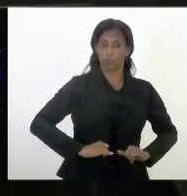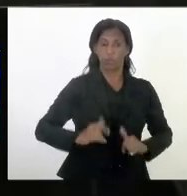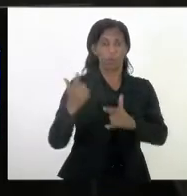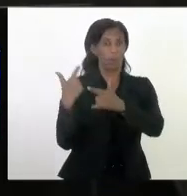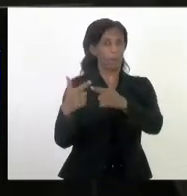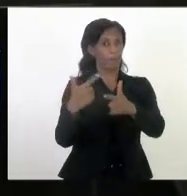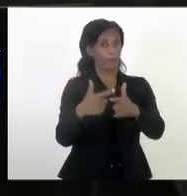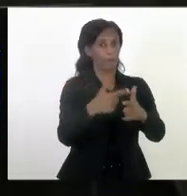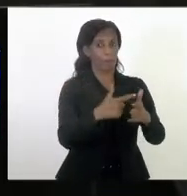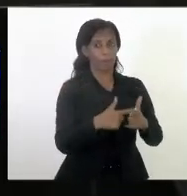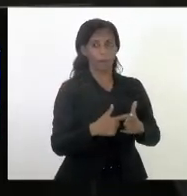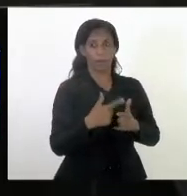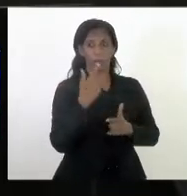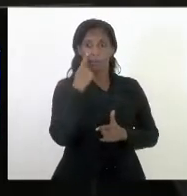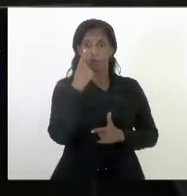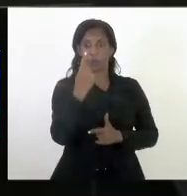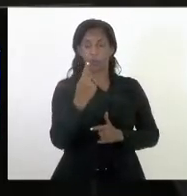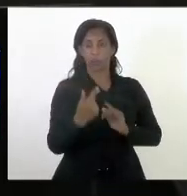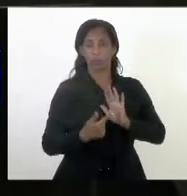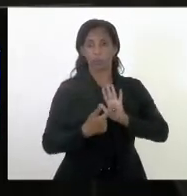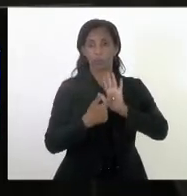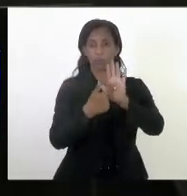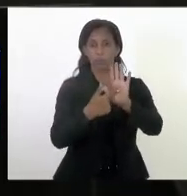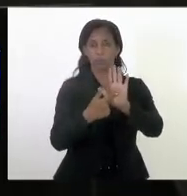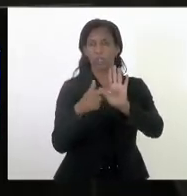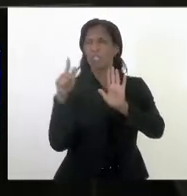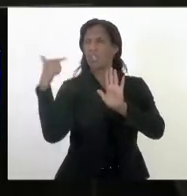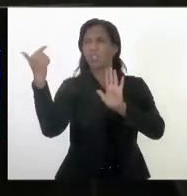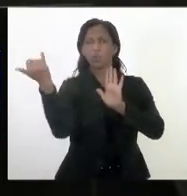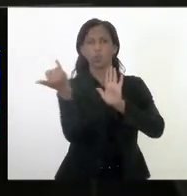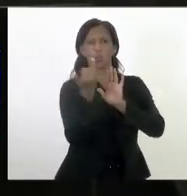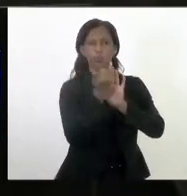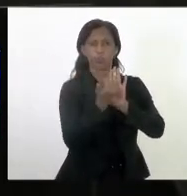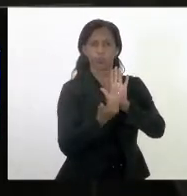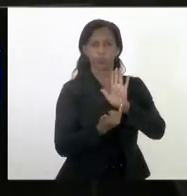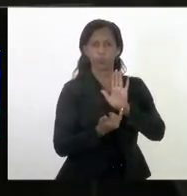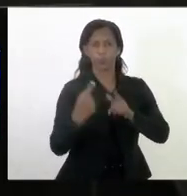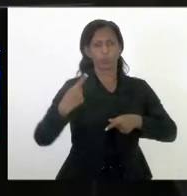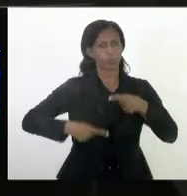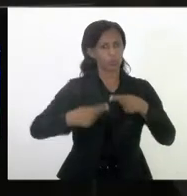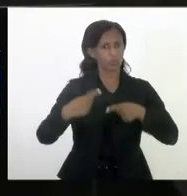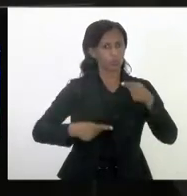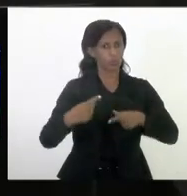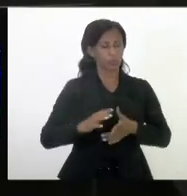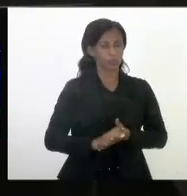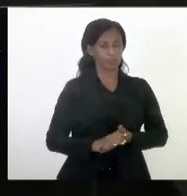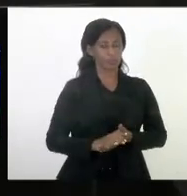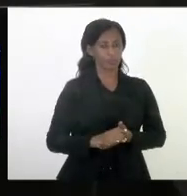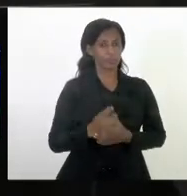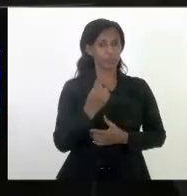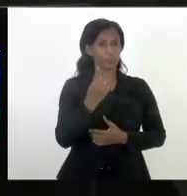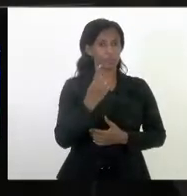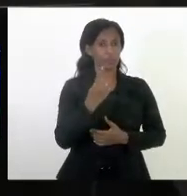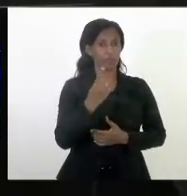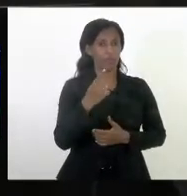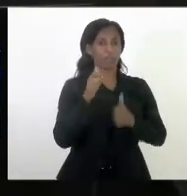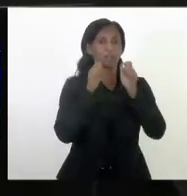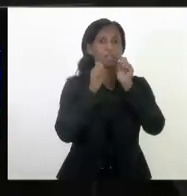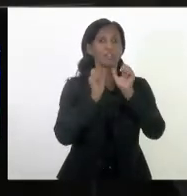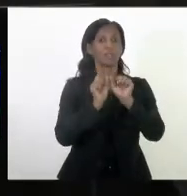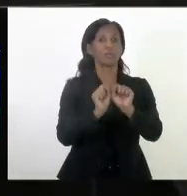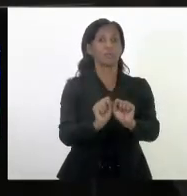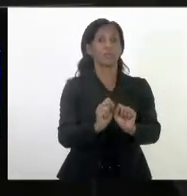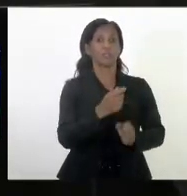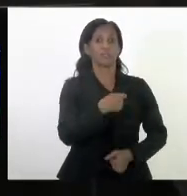crítica. Eu trago aqui um elemento, entre tantos outros dados que seria possível descortinar aqui, um elemento da nossa assessoria fiscal da